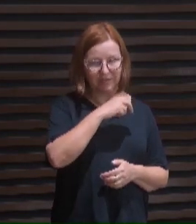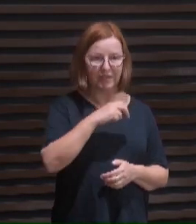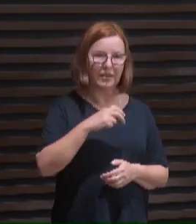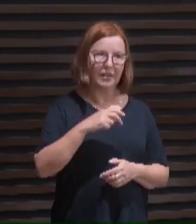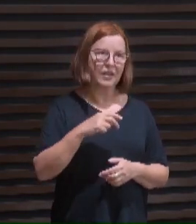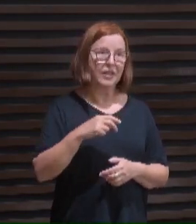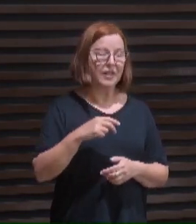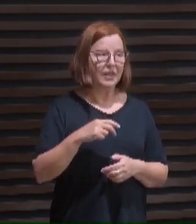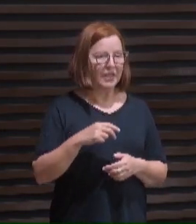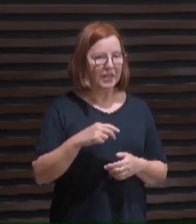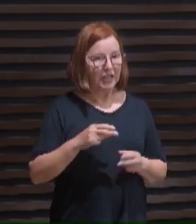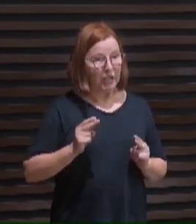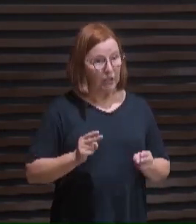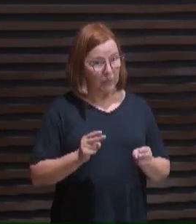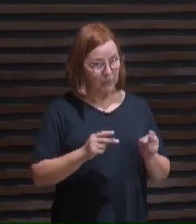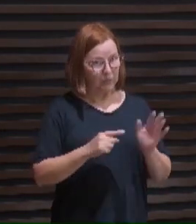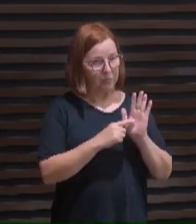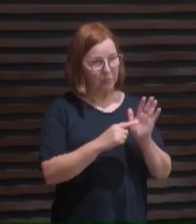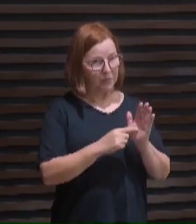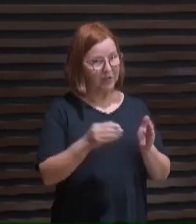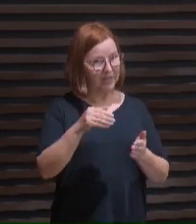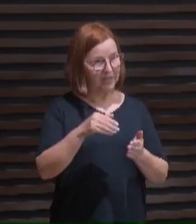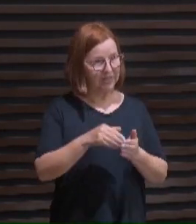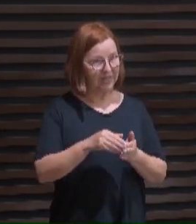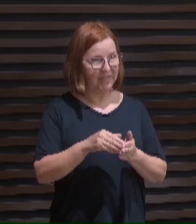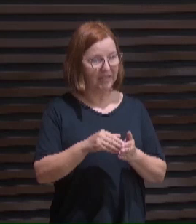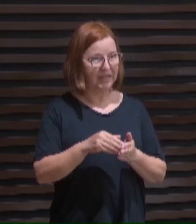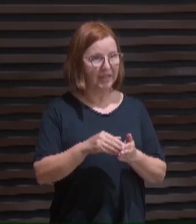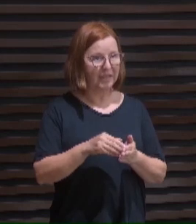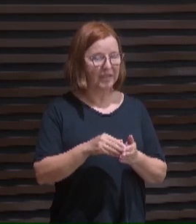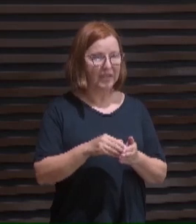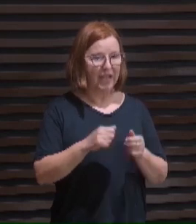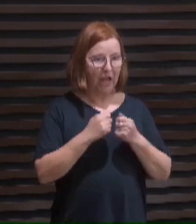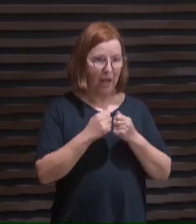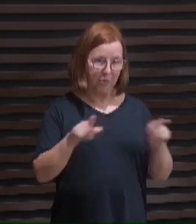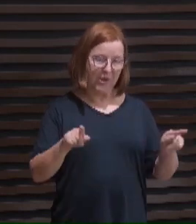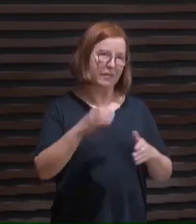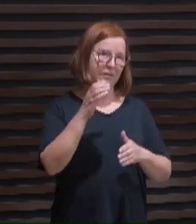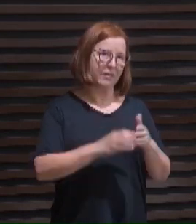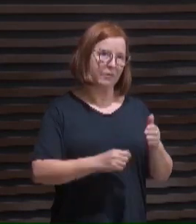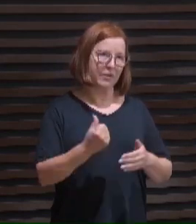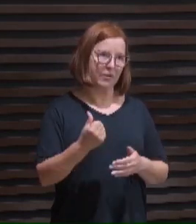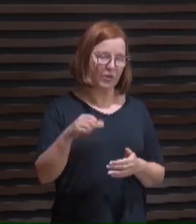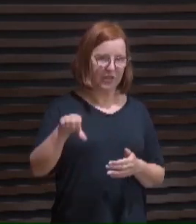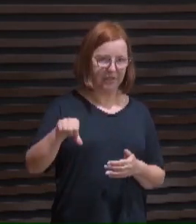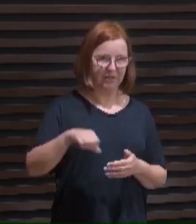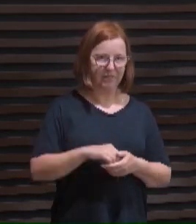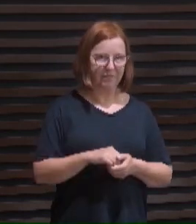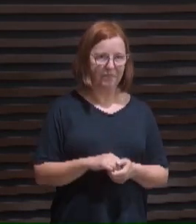Apocalipse, ou 19 de Apocalipse. Aliás, é 20. 21 e 22 não tem mais a serpente.